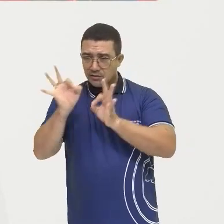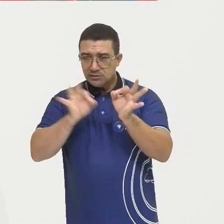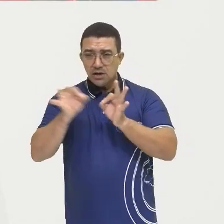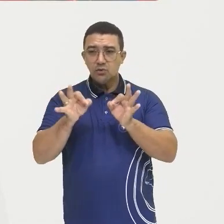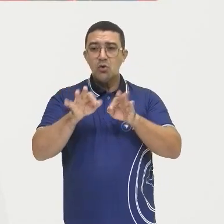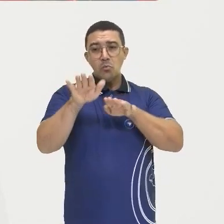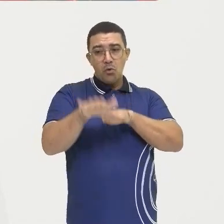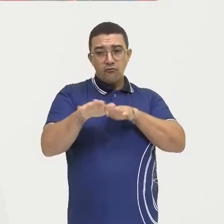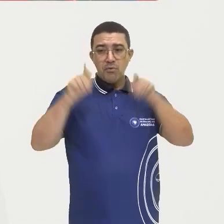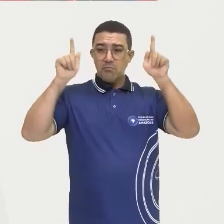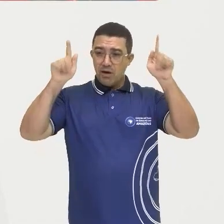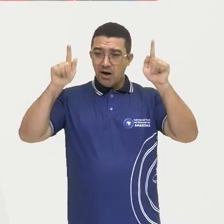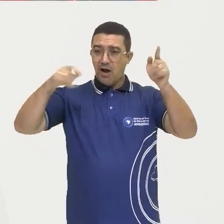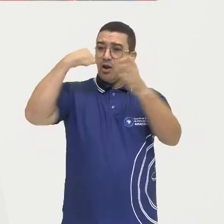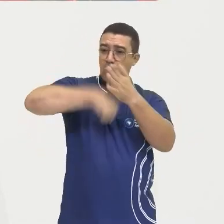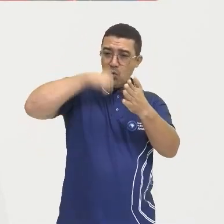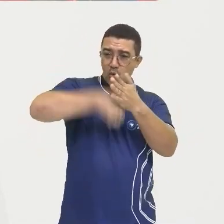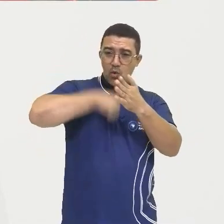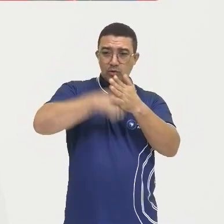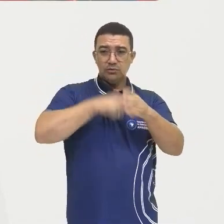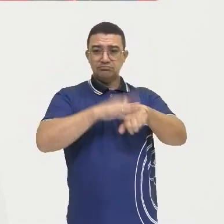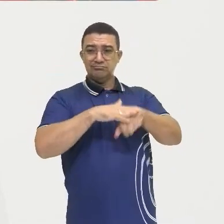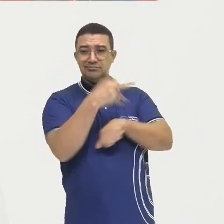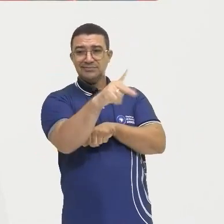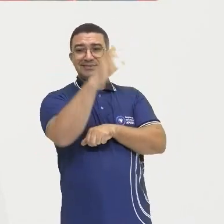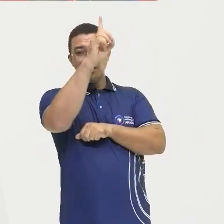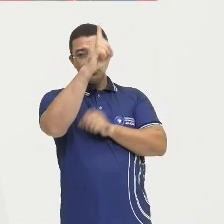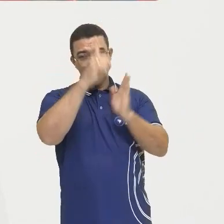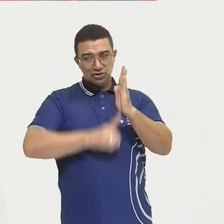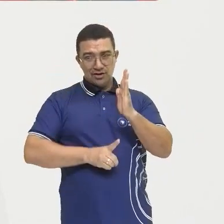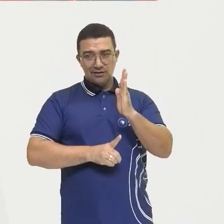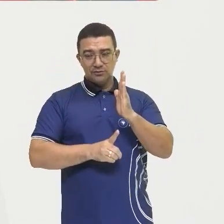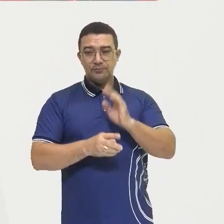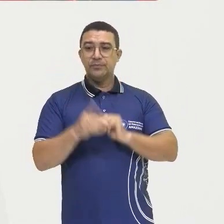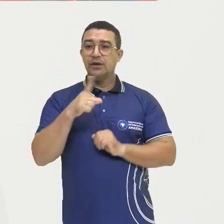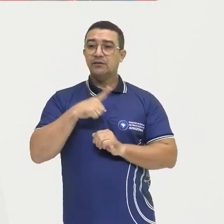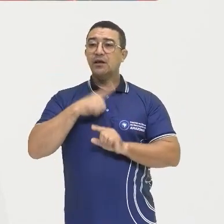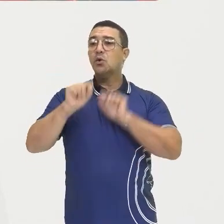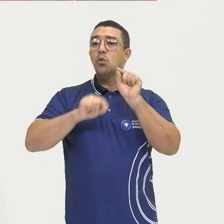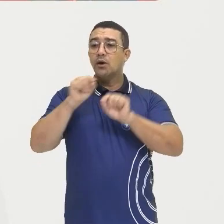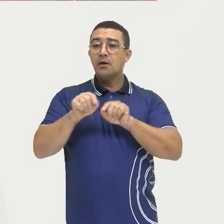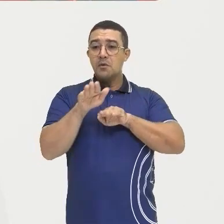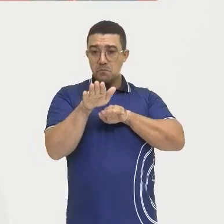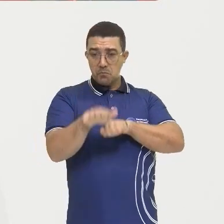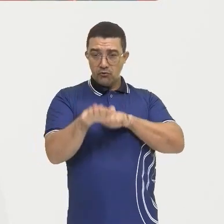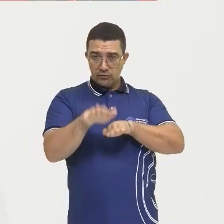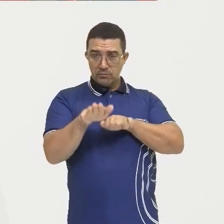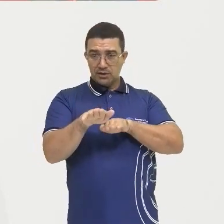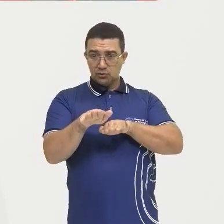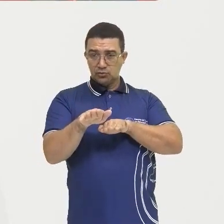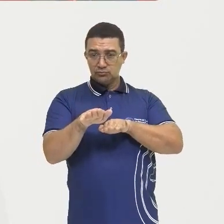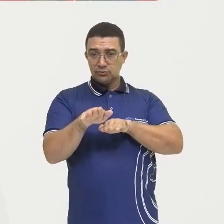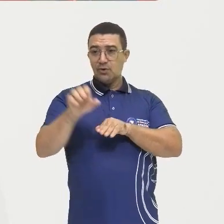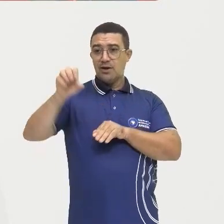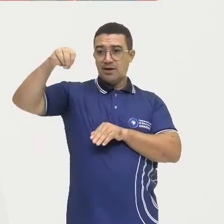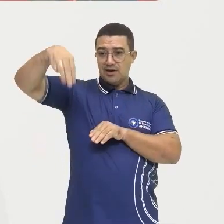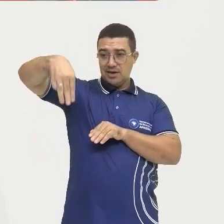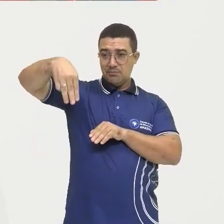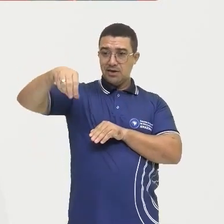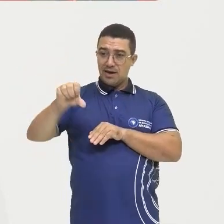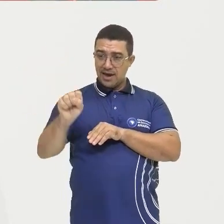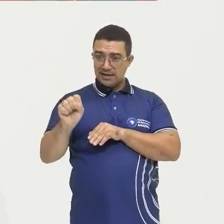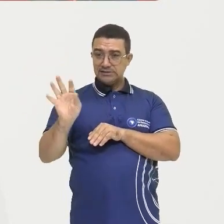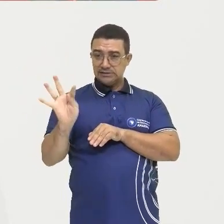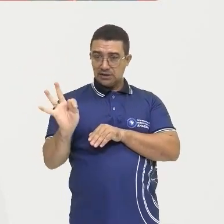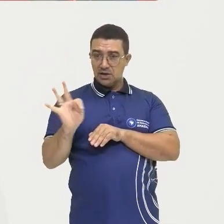seus direitos, e aí a gente tem o movimento dos trabalhadores rurais sem terra, tá certo? O